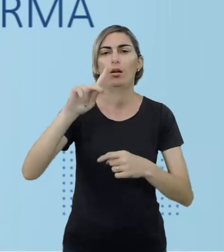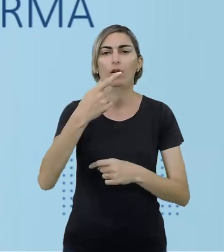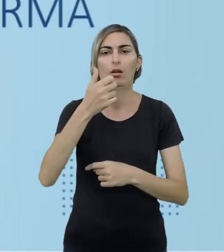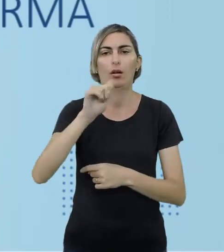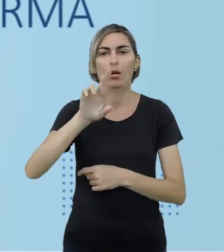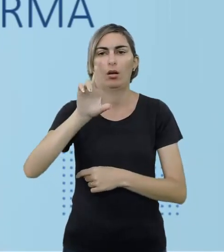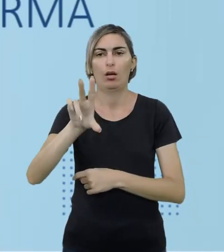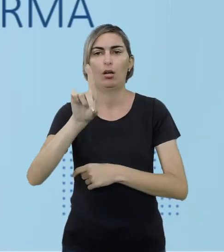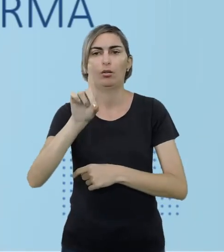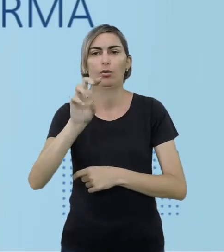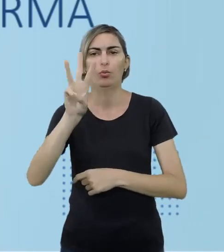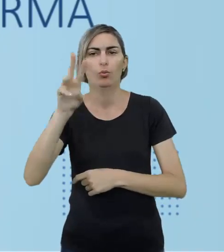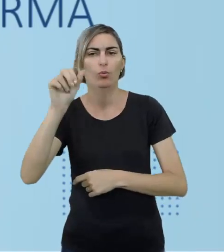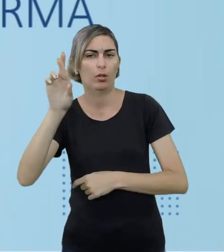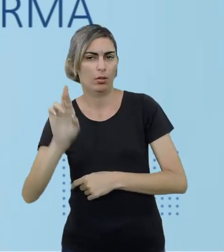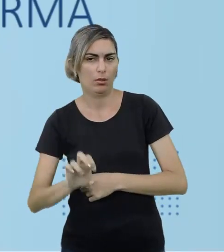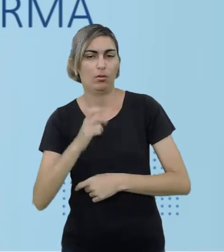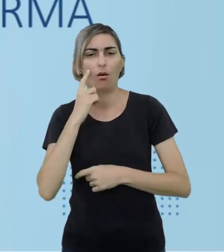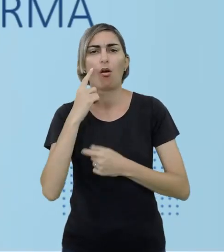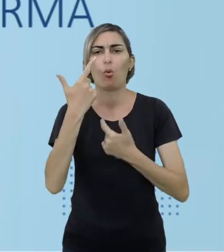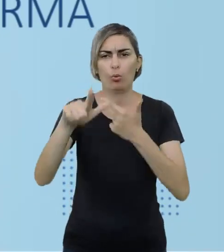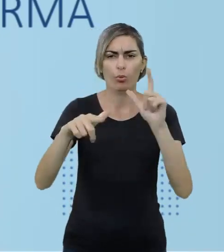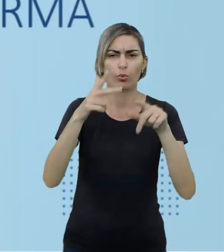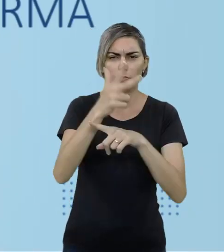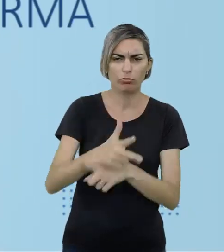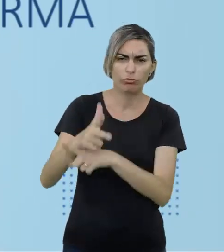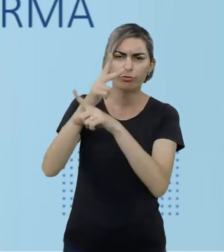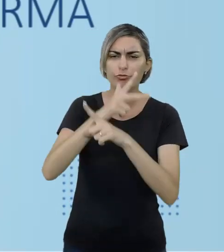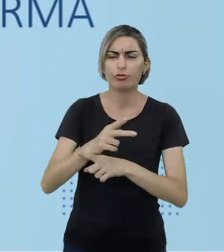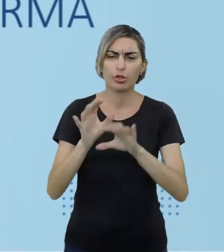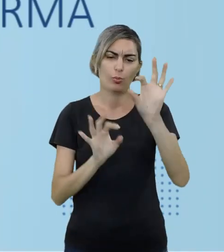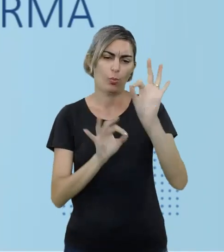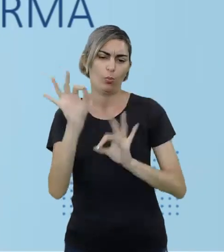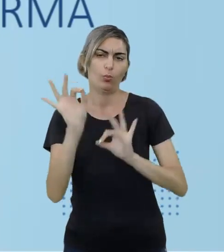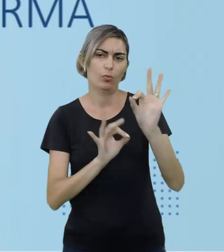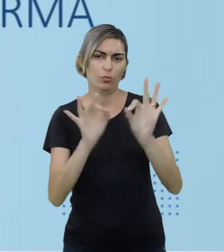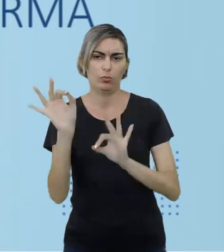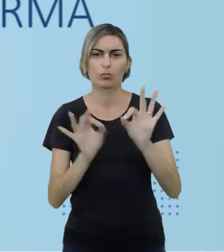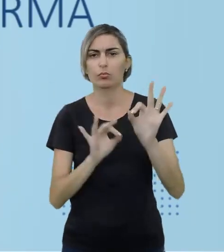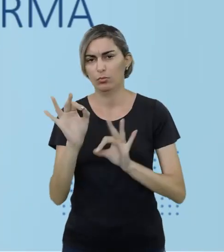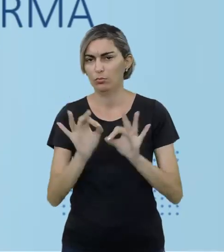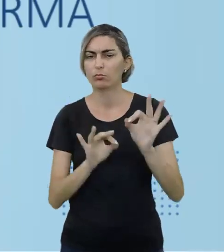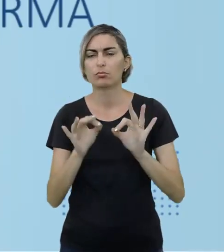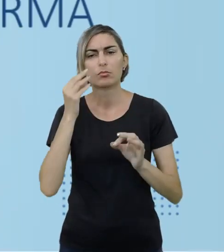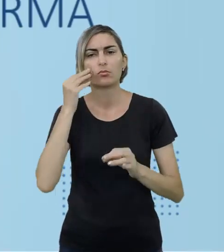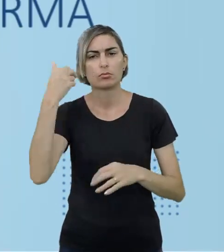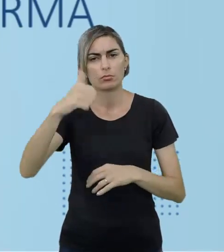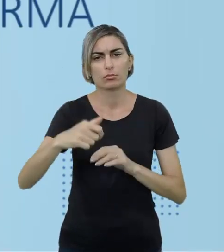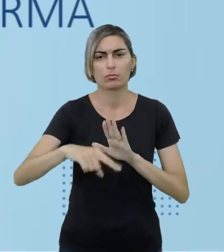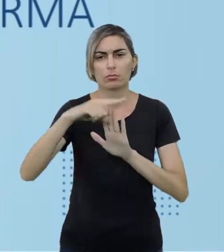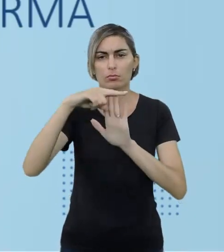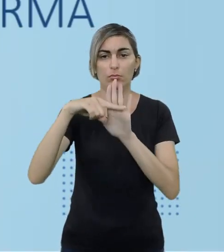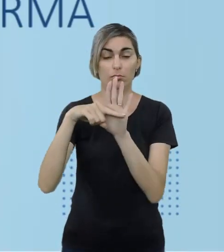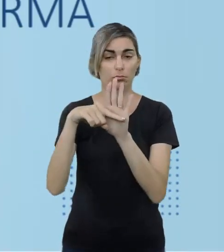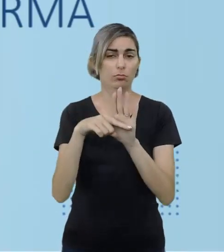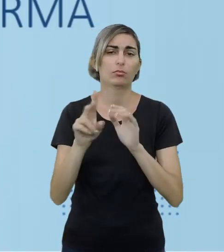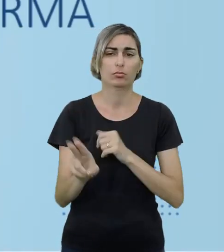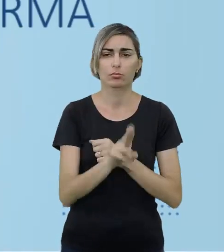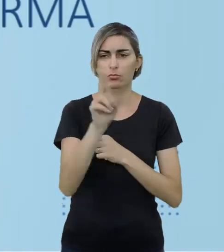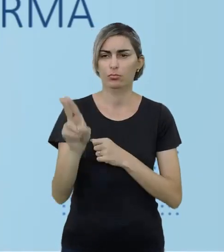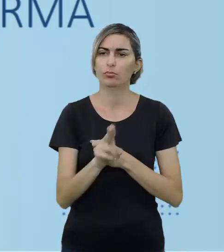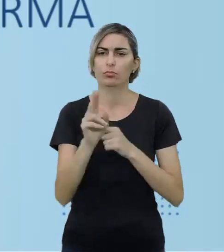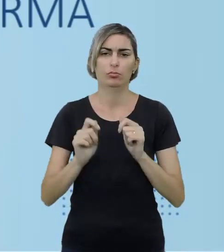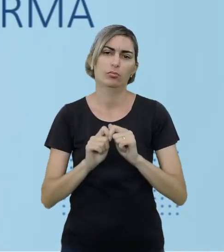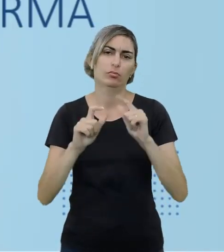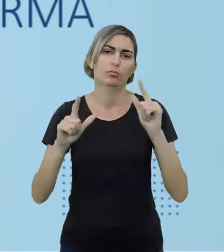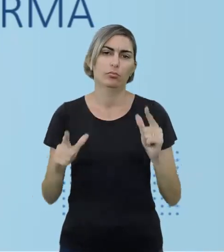não impede que você também faça a outra série de vídeos em que a gente monta o circuito, simula, programa utilizando a